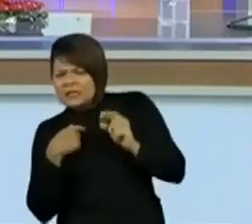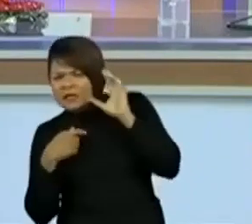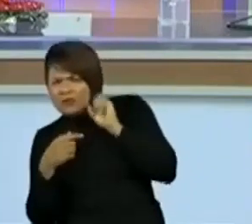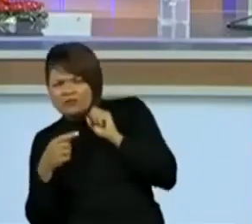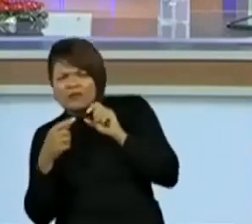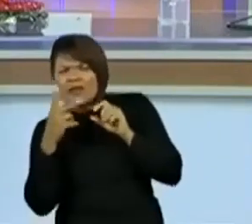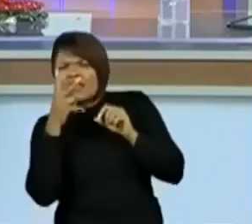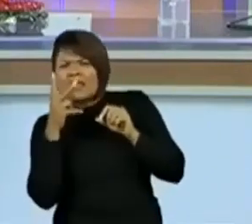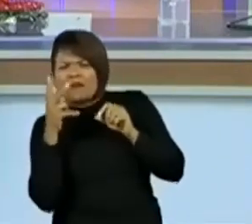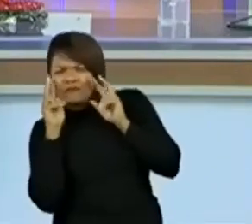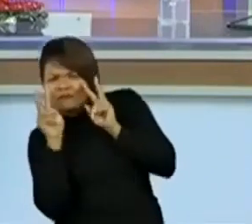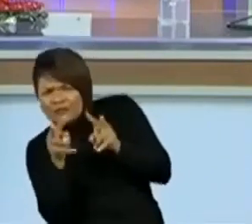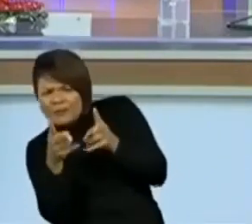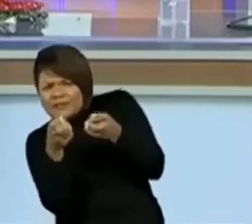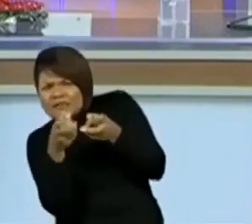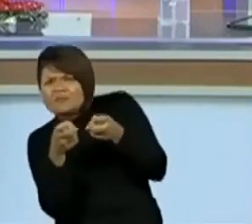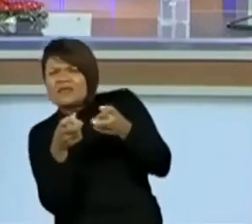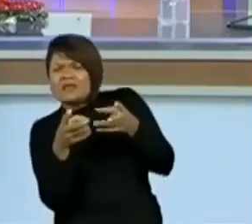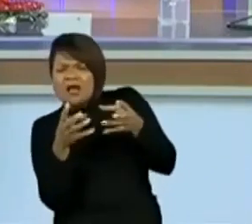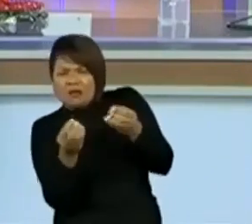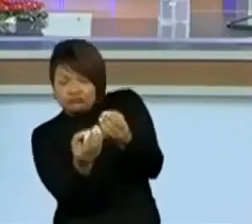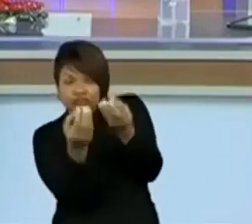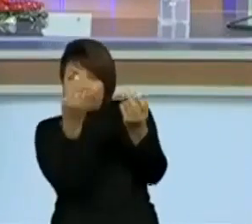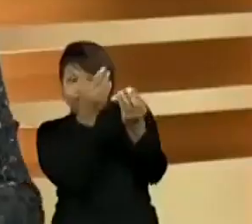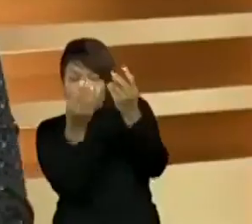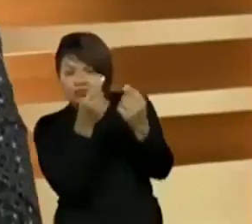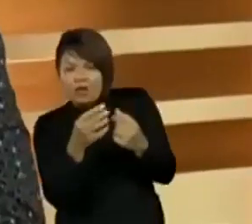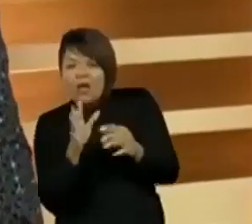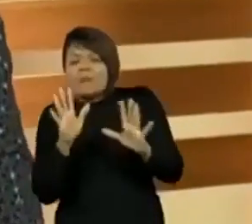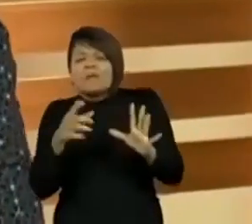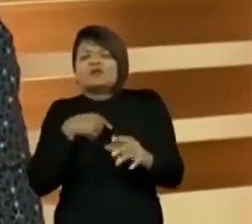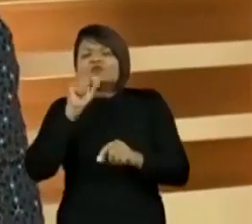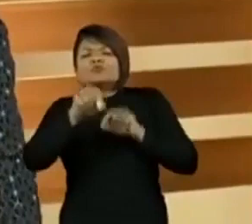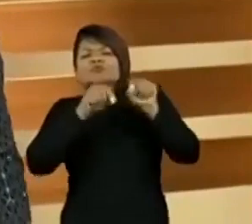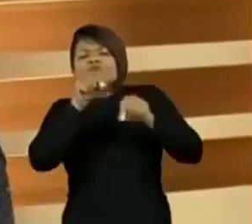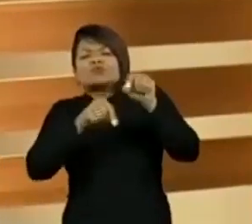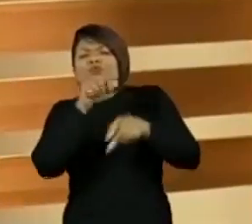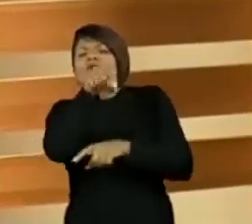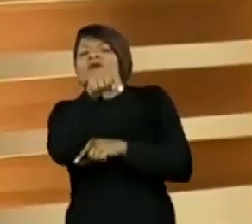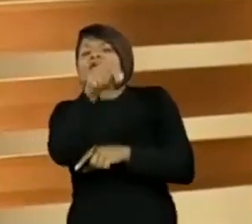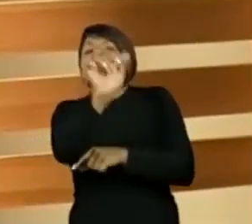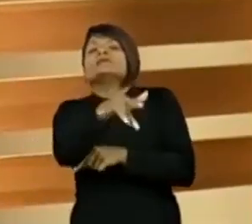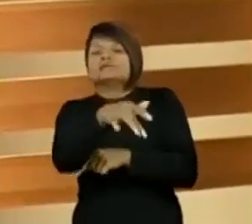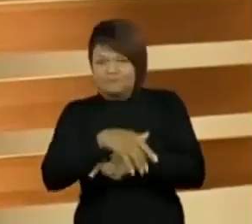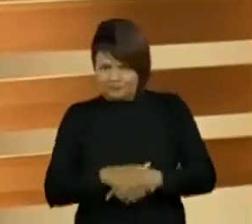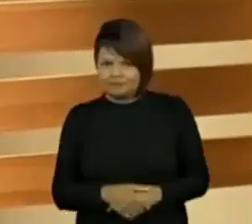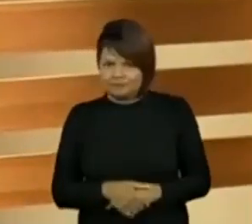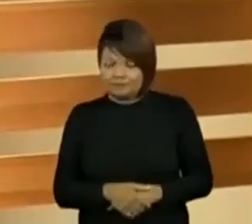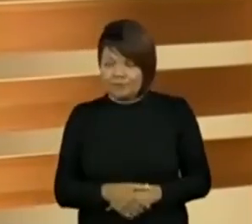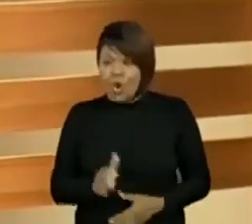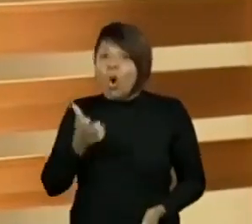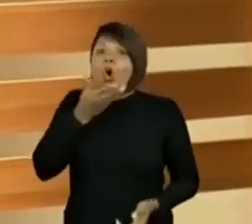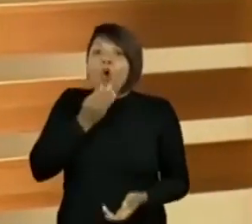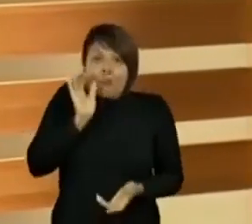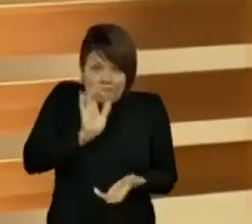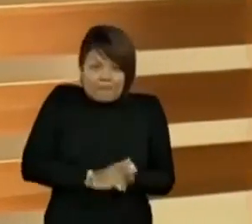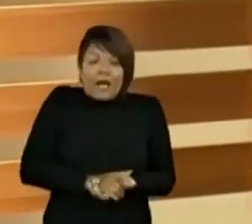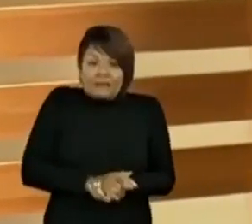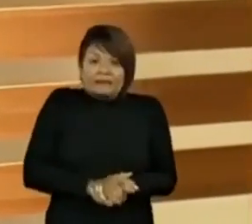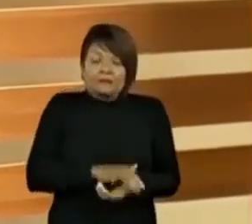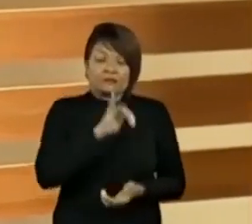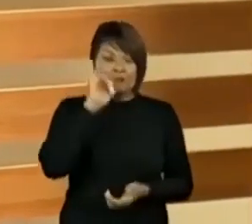sabiam que havia alguma coisa nas águas, mas não tinham ideia do quê. O marido disse à